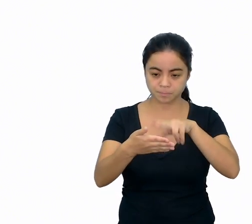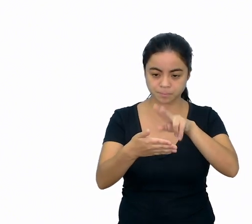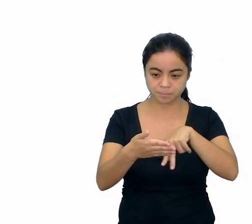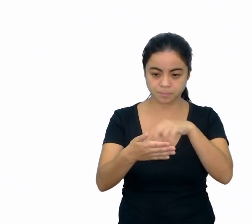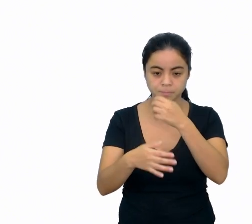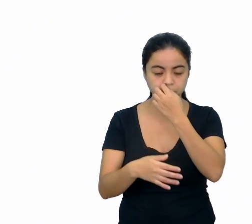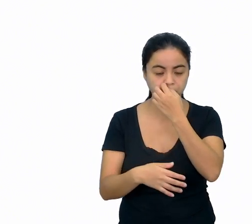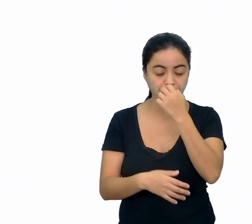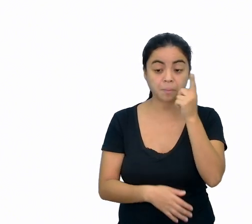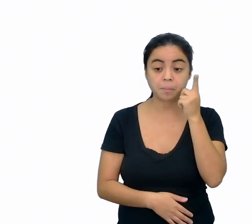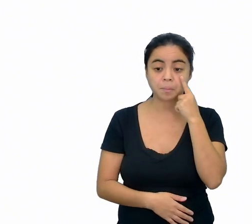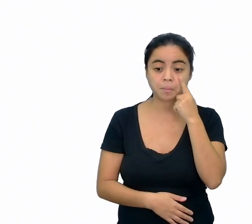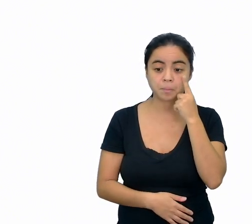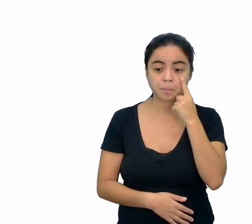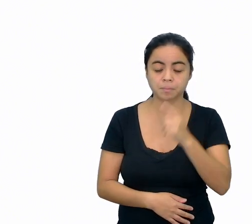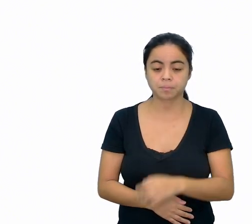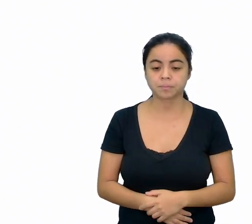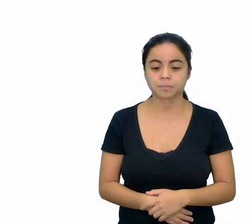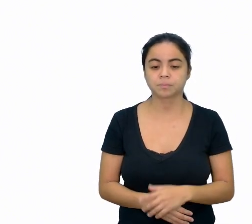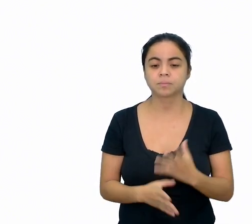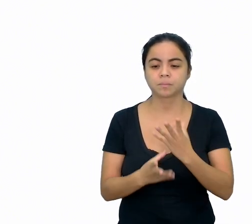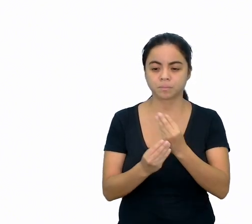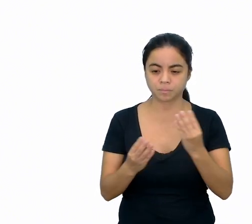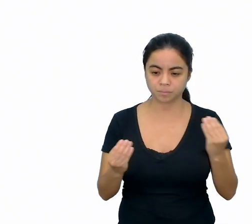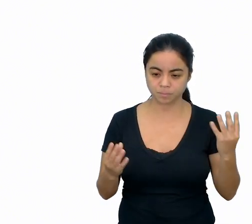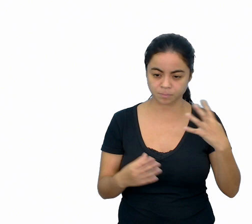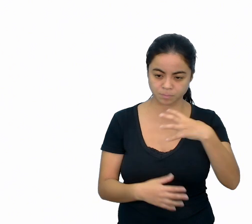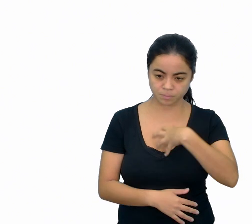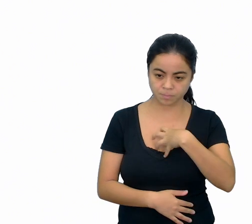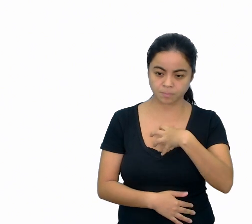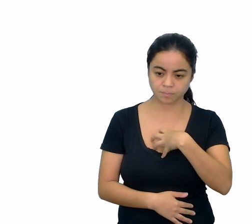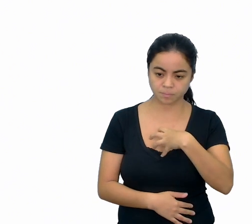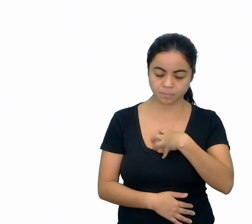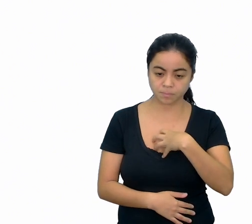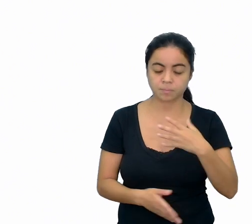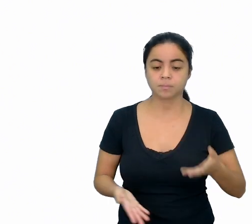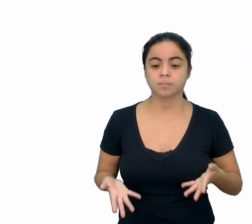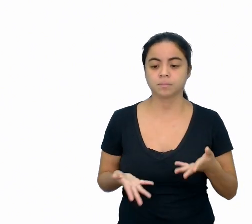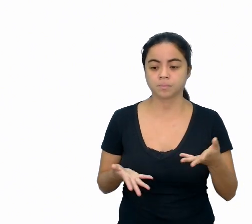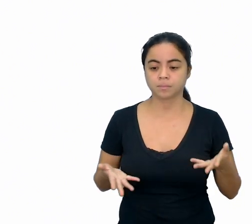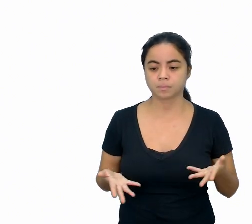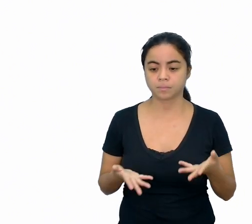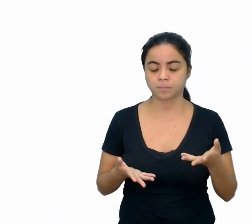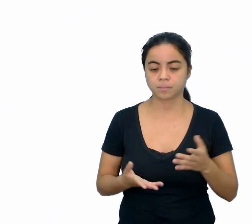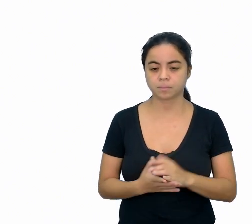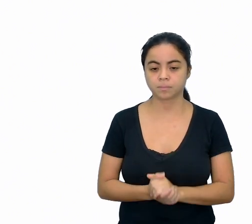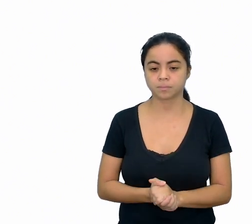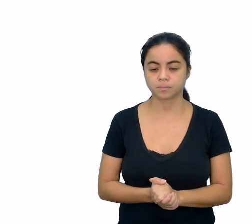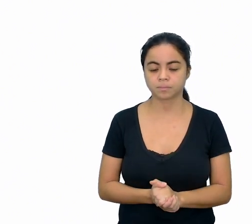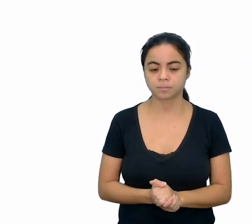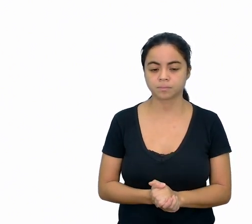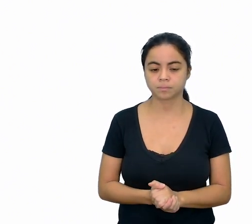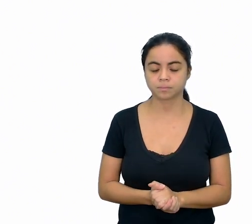E olha, muitos foram os comportamentos acionados por essa sequência, não é